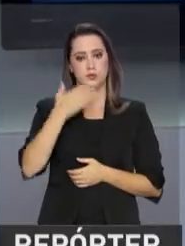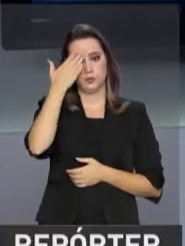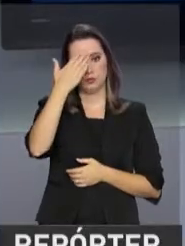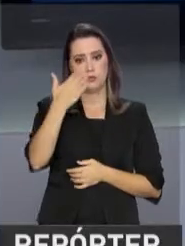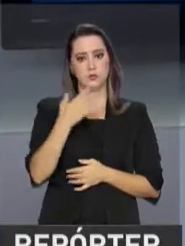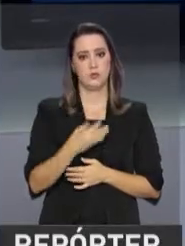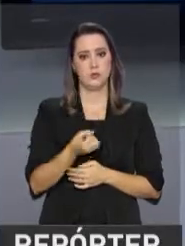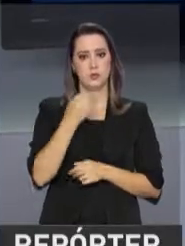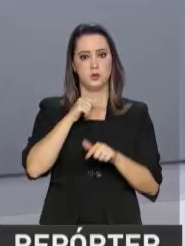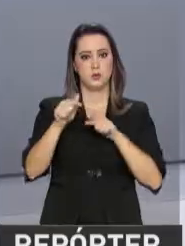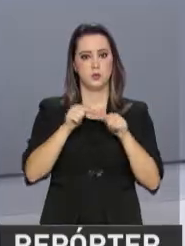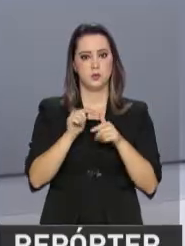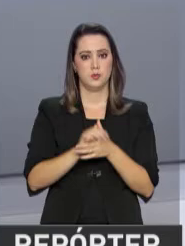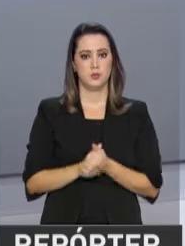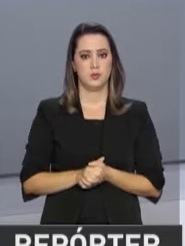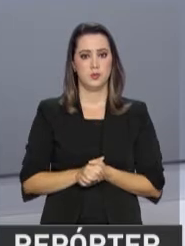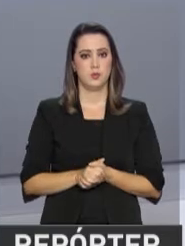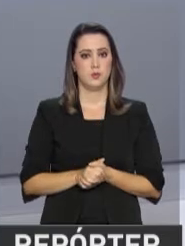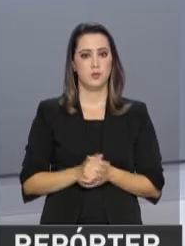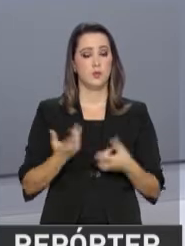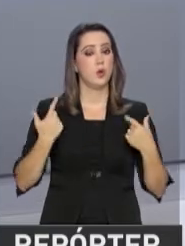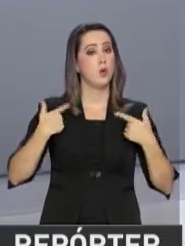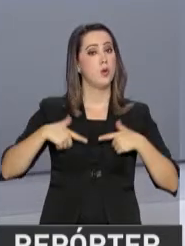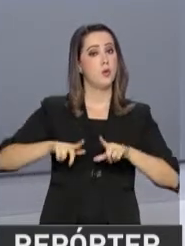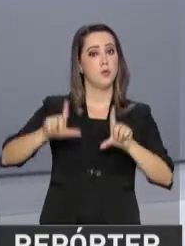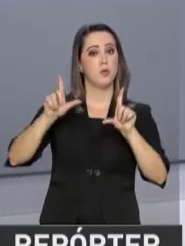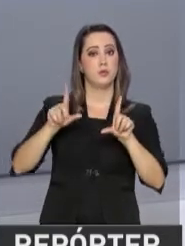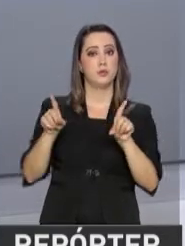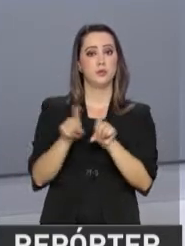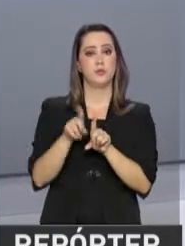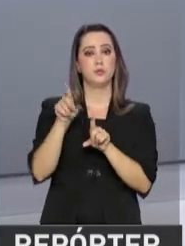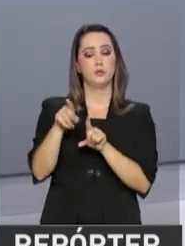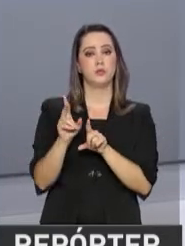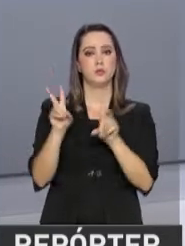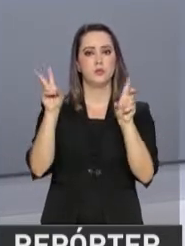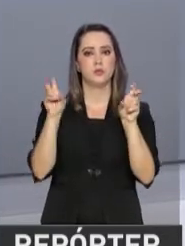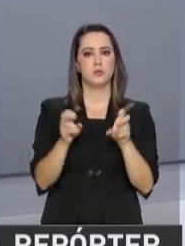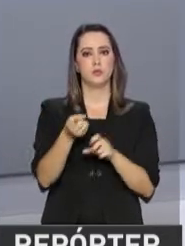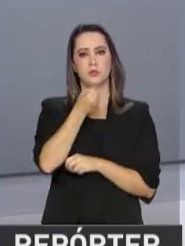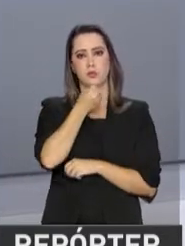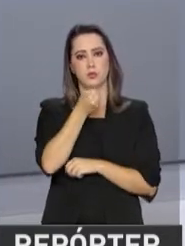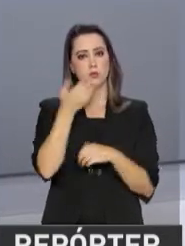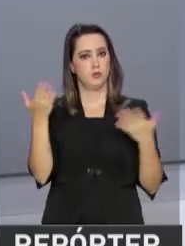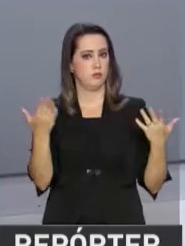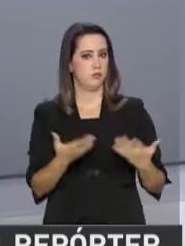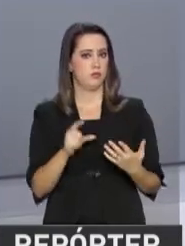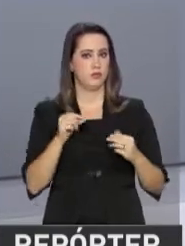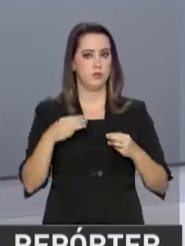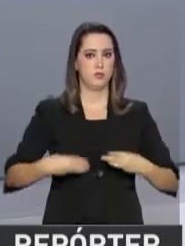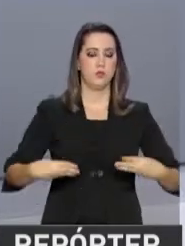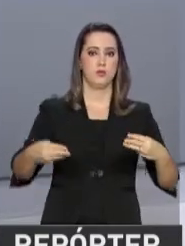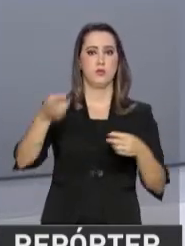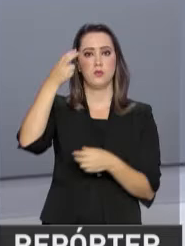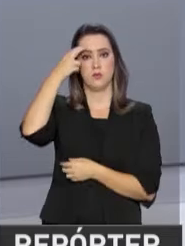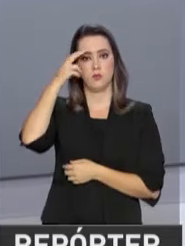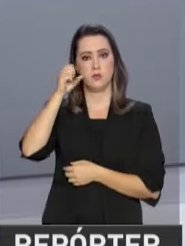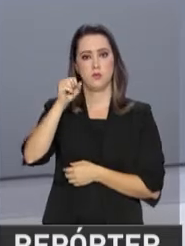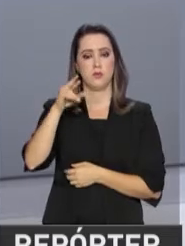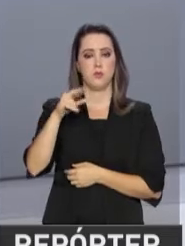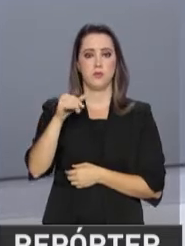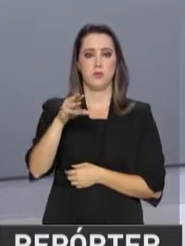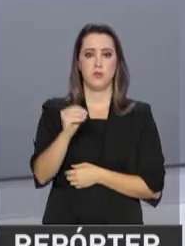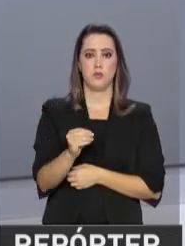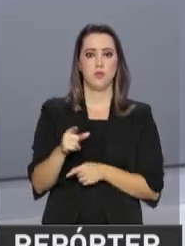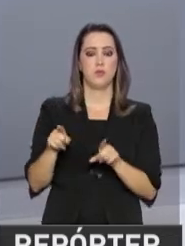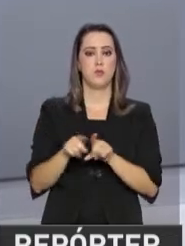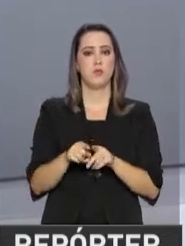bom trabalho pra você aí e o prêmio ordem do mérito cultural foi um dos temas da entrevista de hoje do ministro da cultura sérgio sá